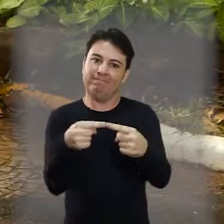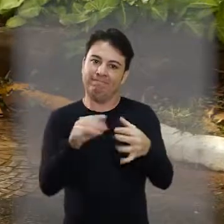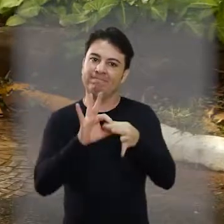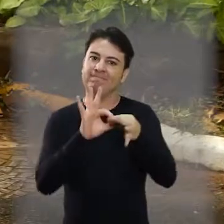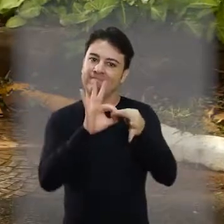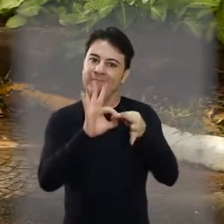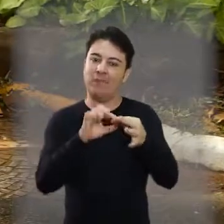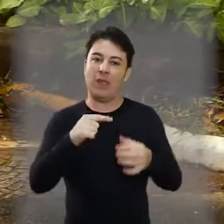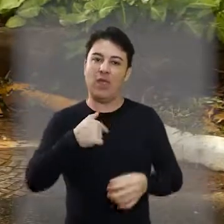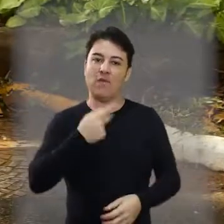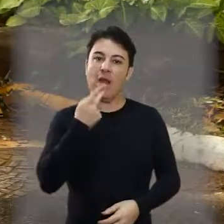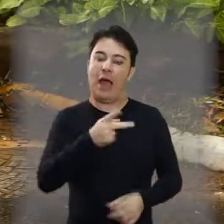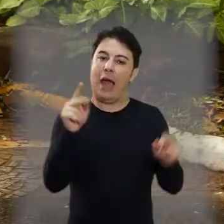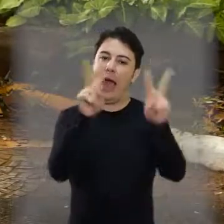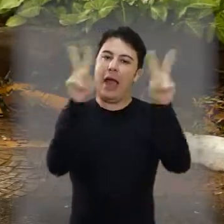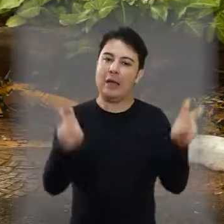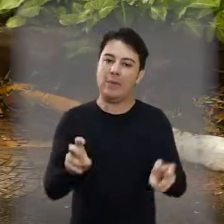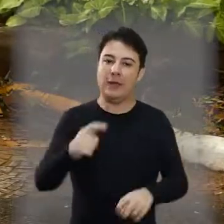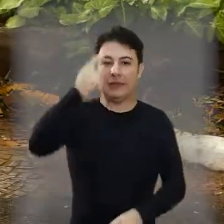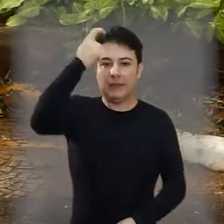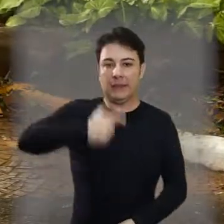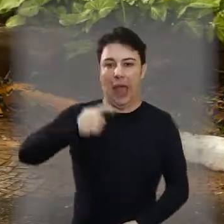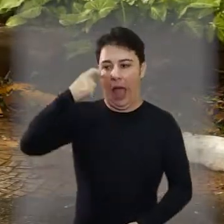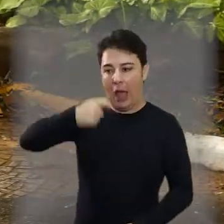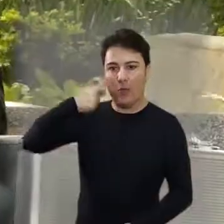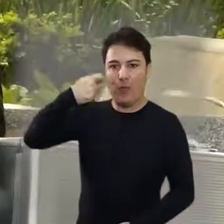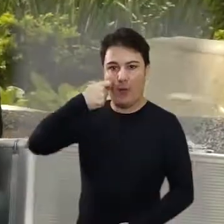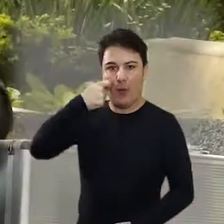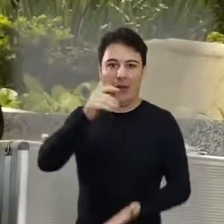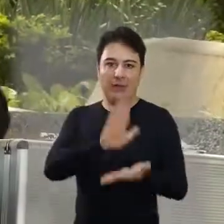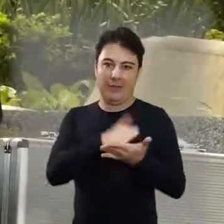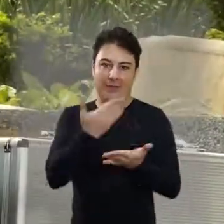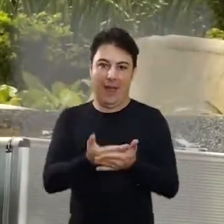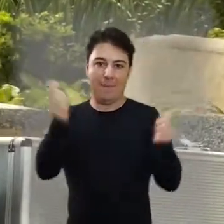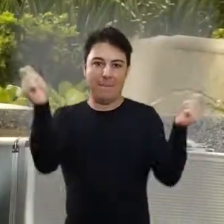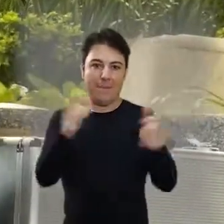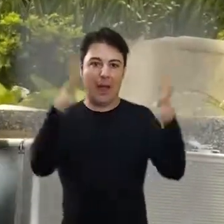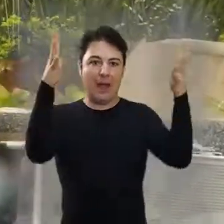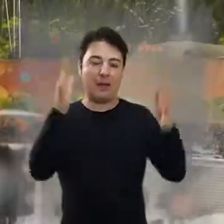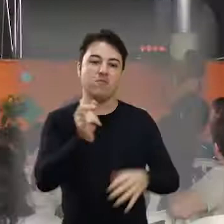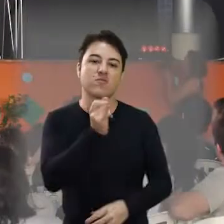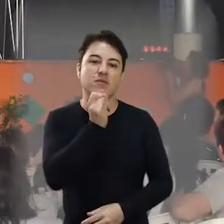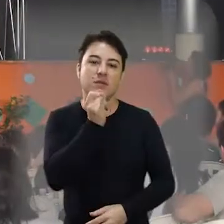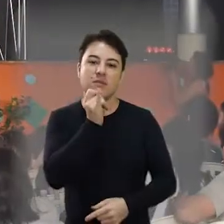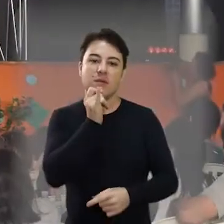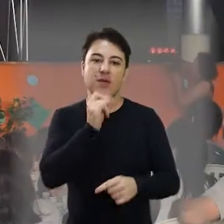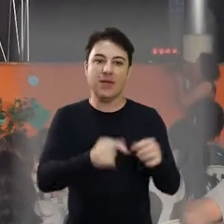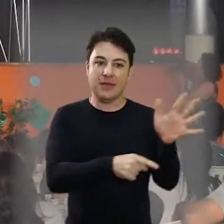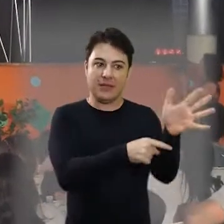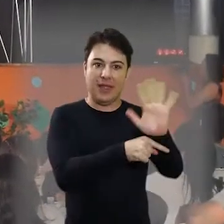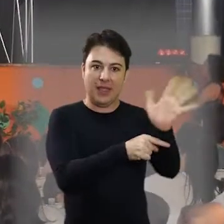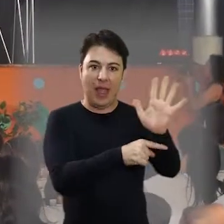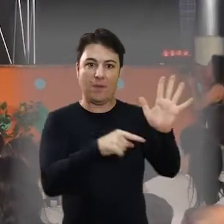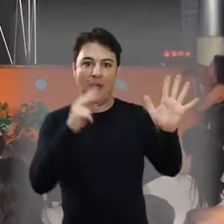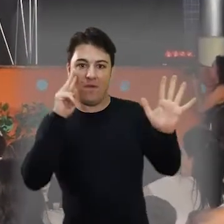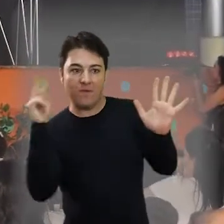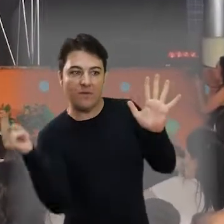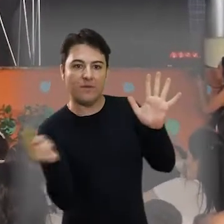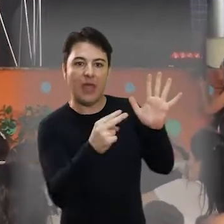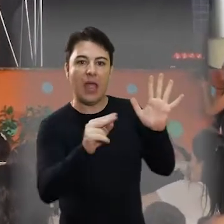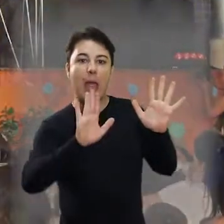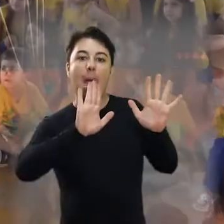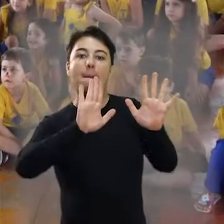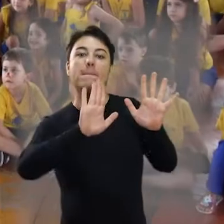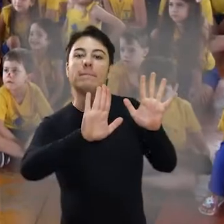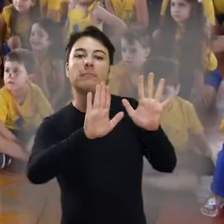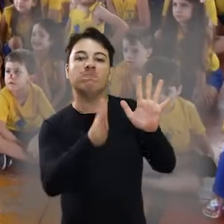né? Eu costumo dizer que o mágico, ele é um ator que interpreta o mágico, né? Muitas vezes no cinema, por exemplo,